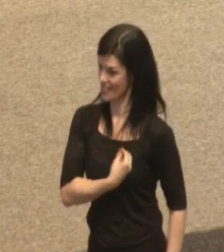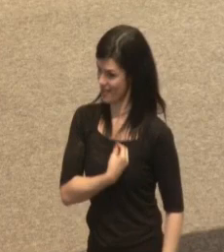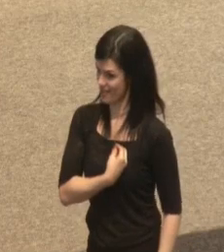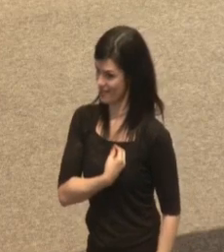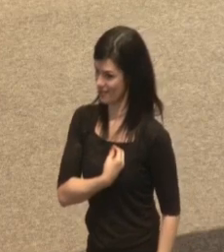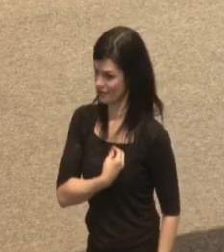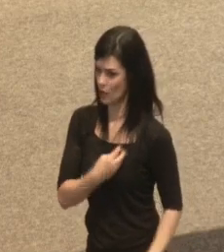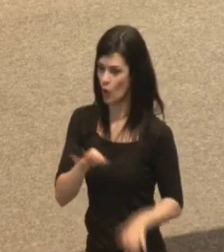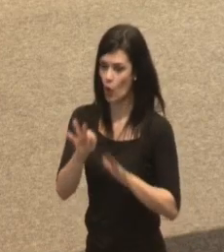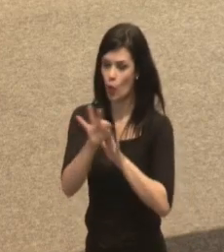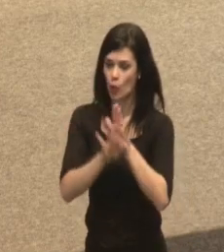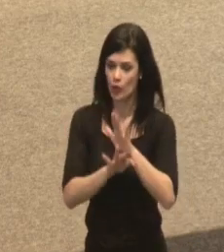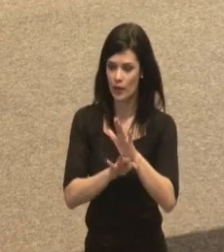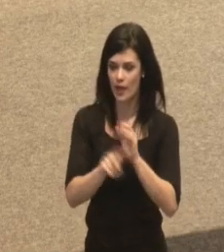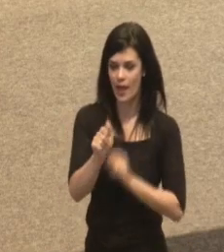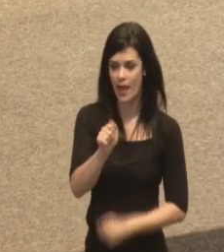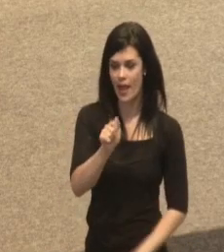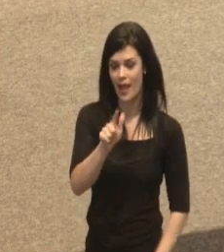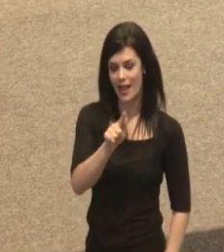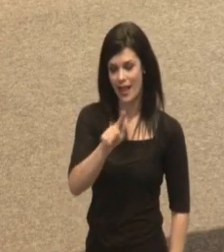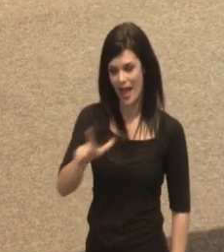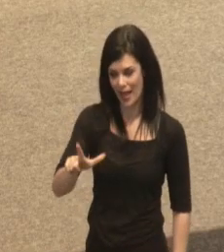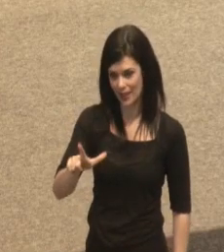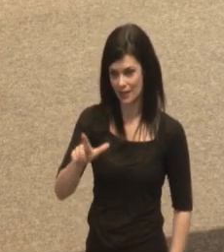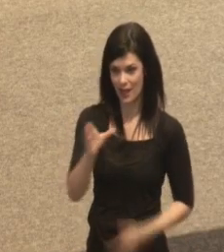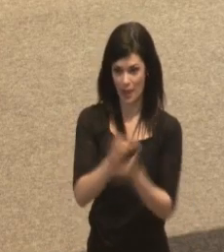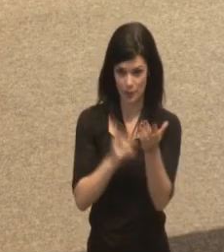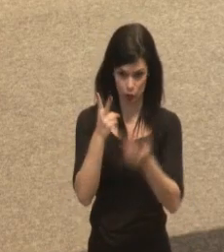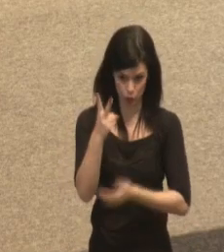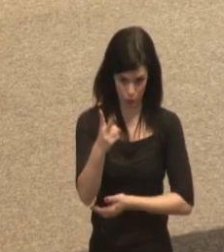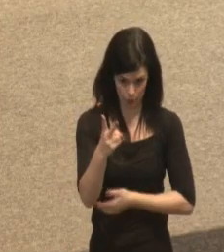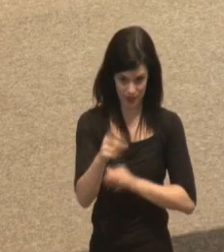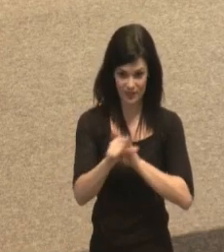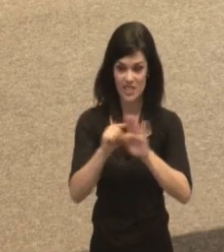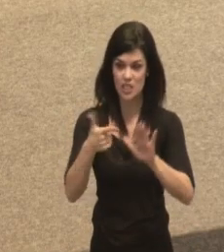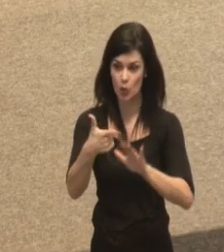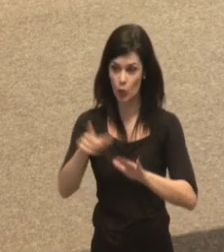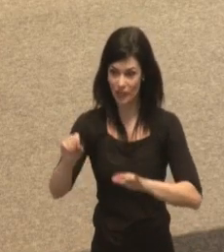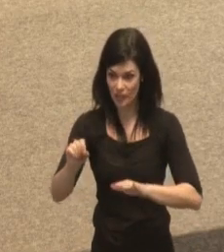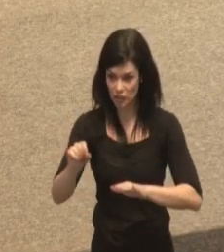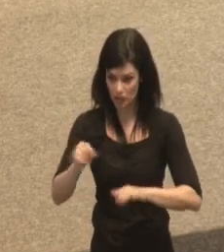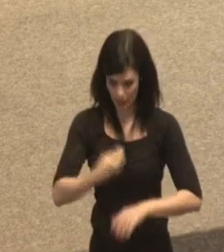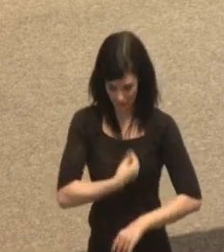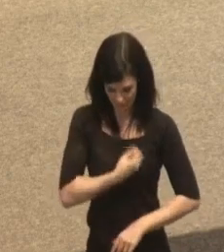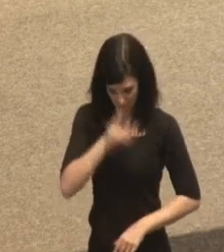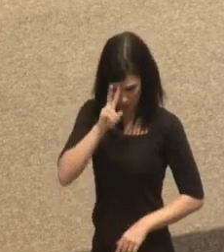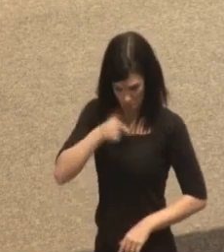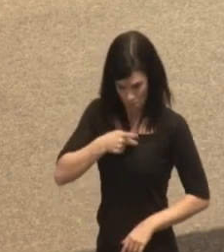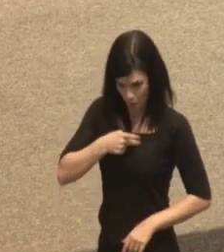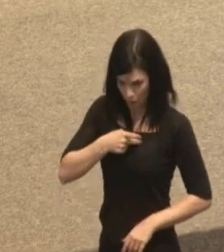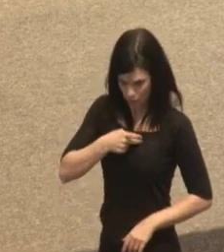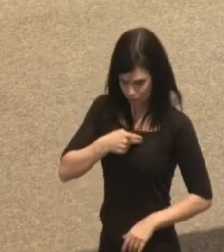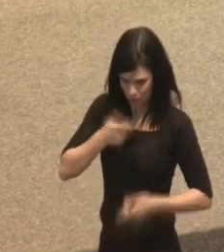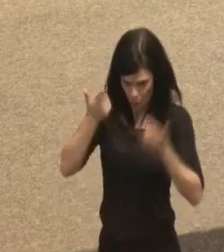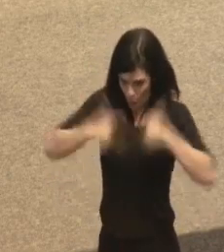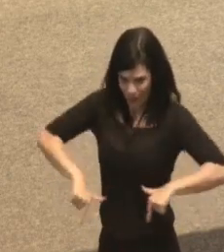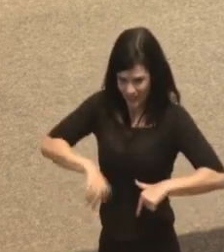cujo texto de Gálatas 2:20 diz, vivo não mais eu, mas Cristo vive em mim, e a gente tem que entender